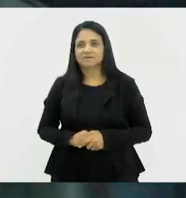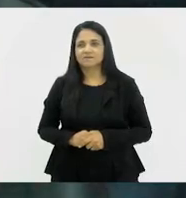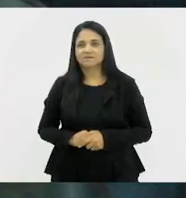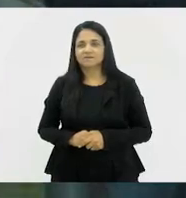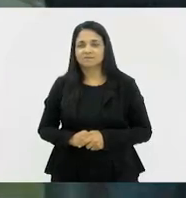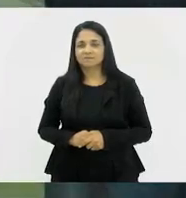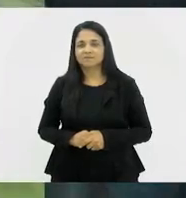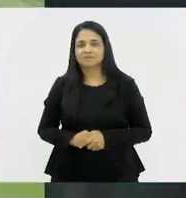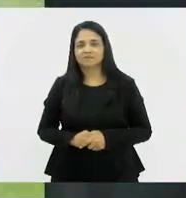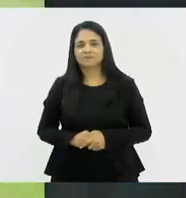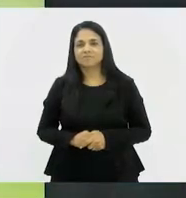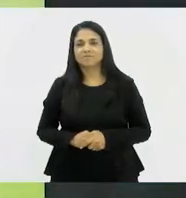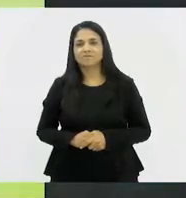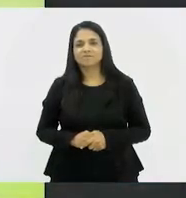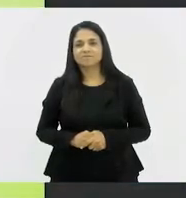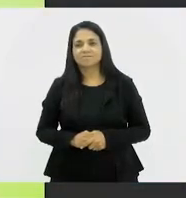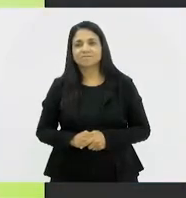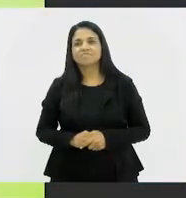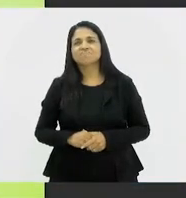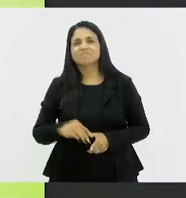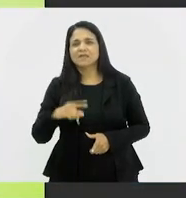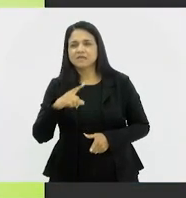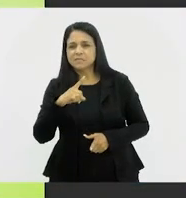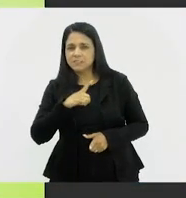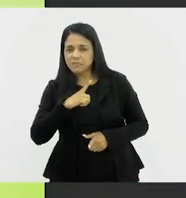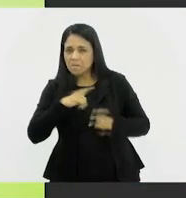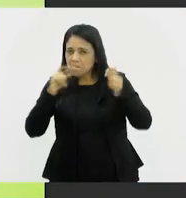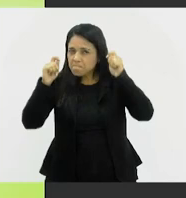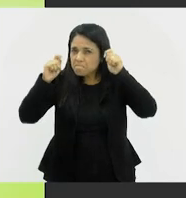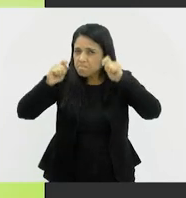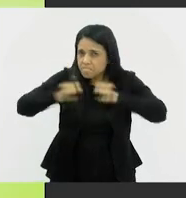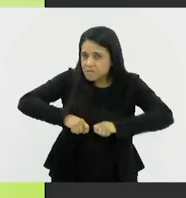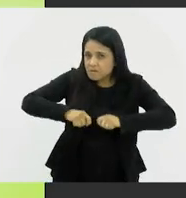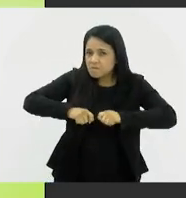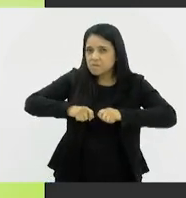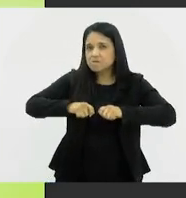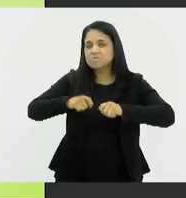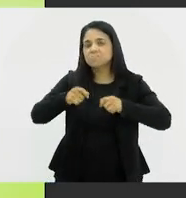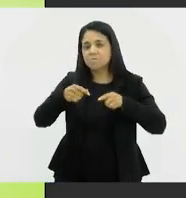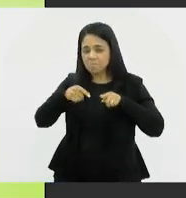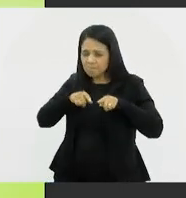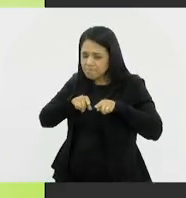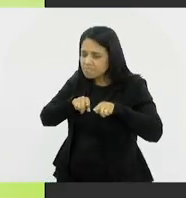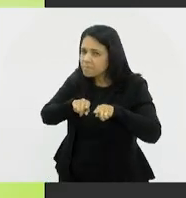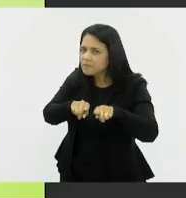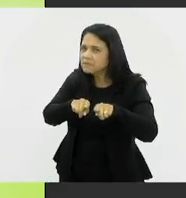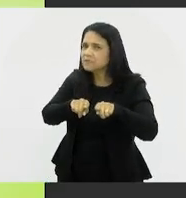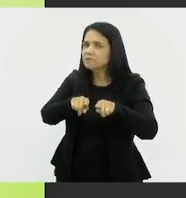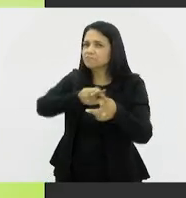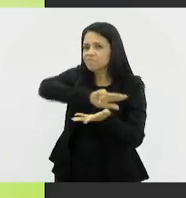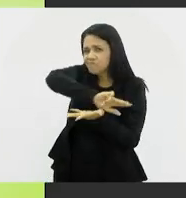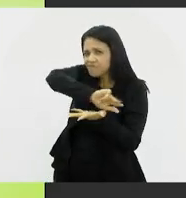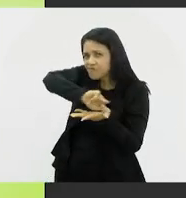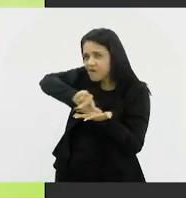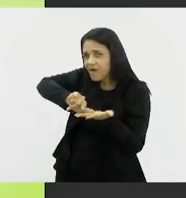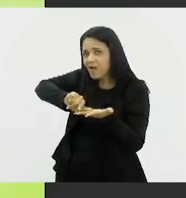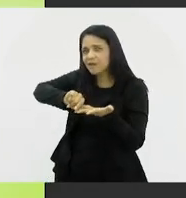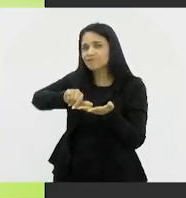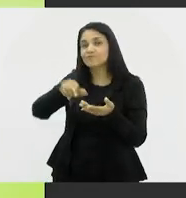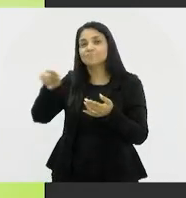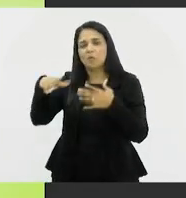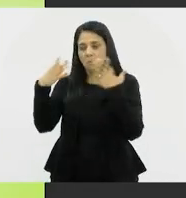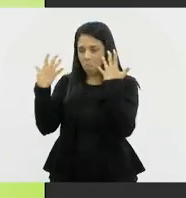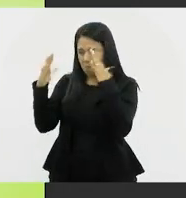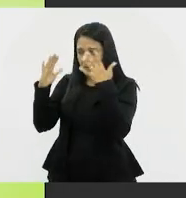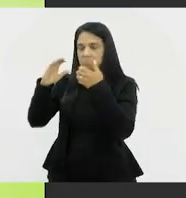Nós temos a possibilidade de usar muitos parceiros. Eu vou parabenizar outra vez Volta Redonda.